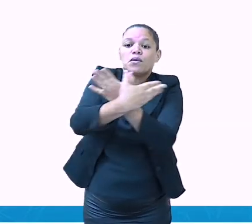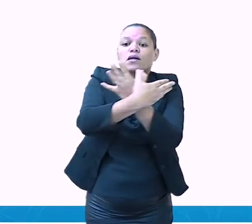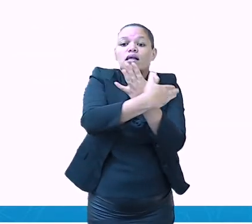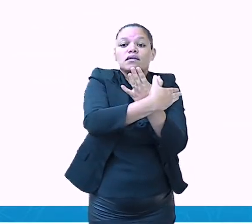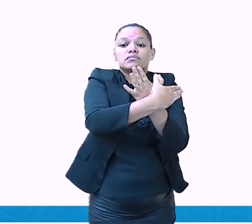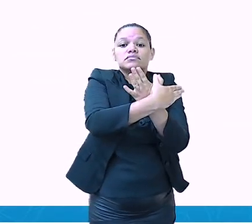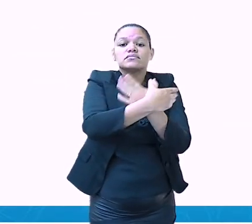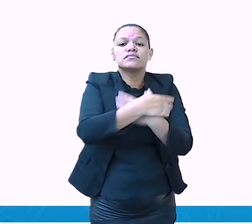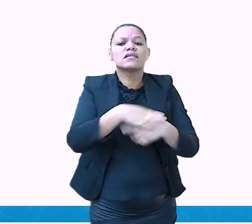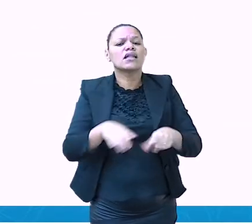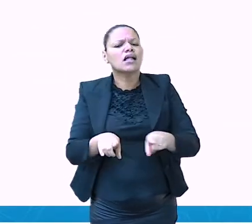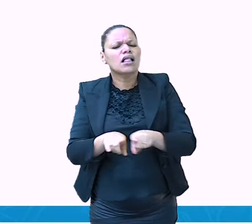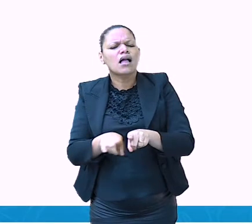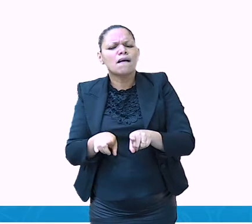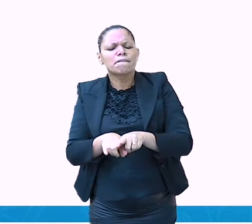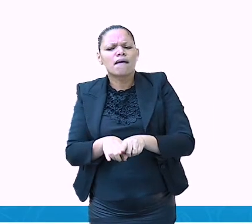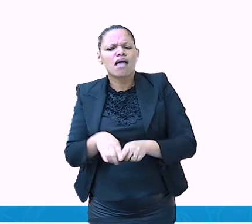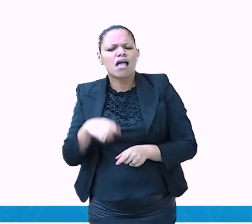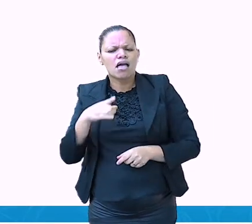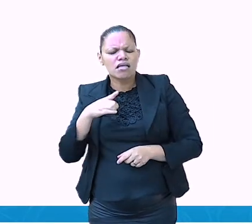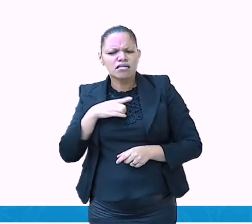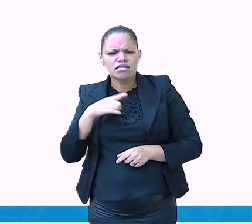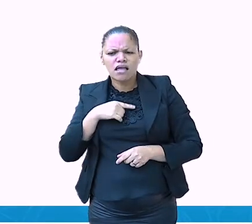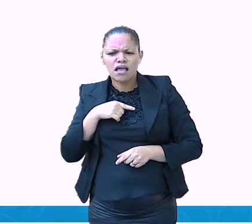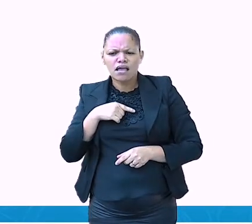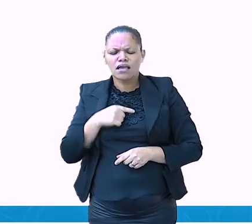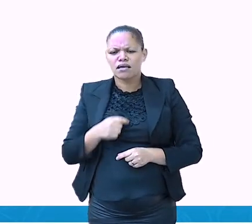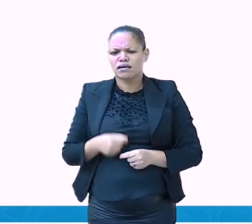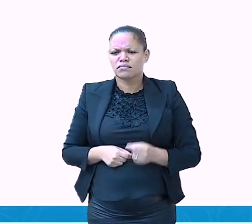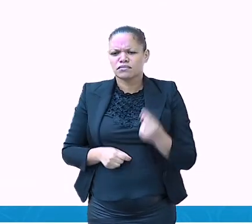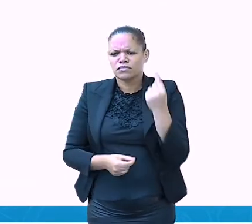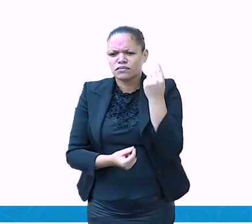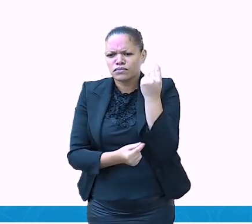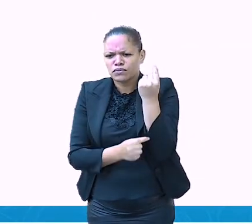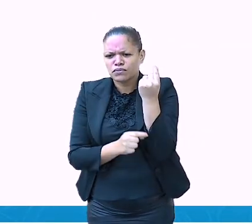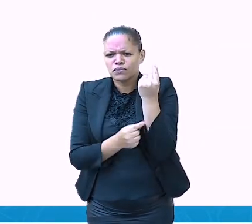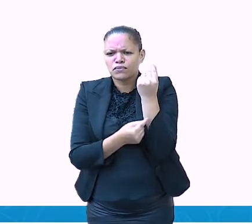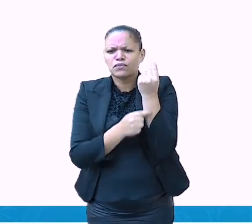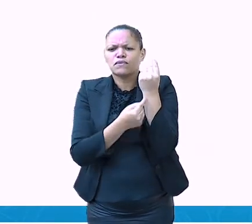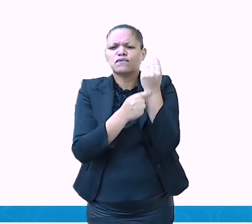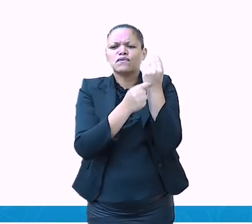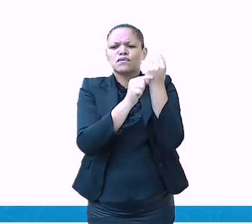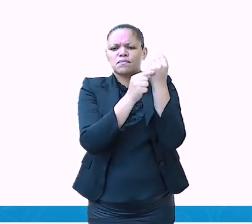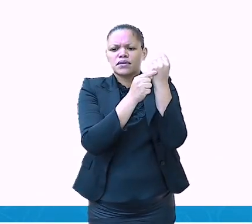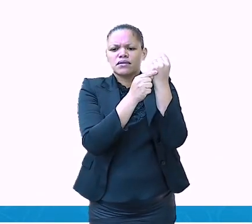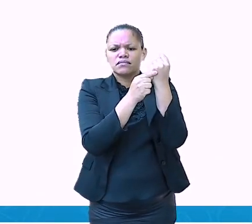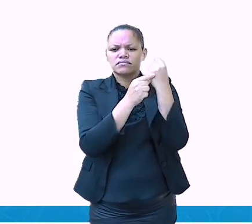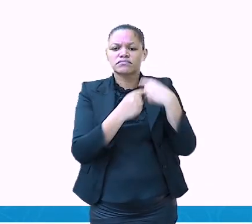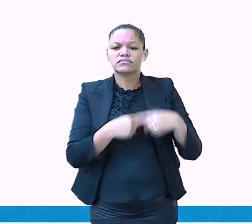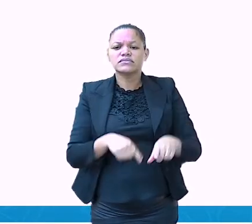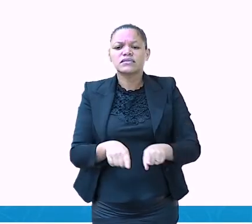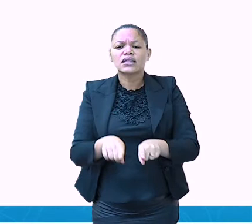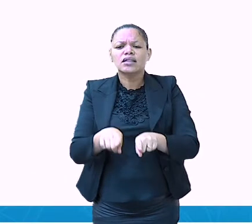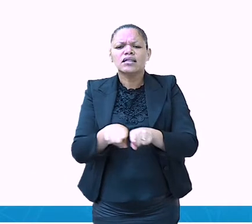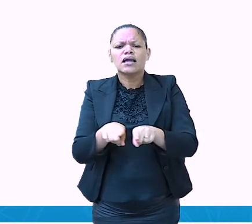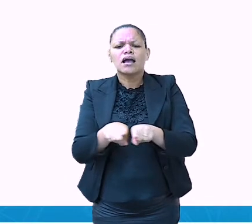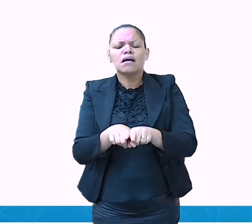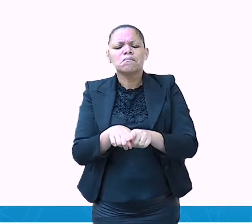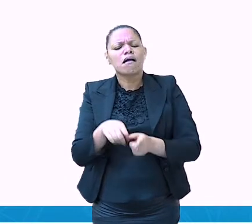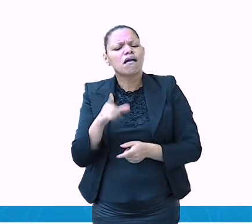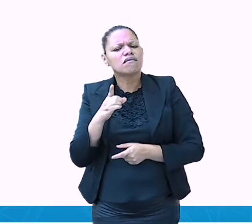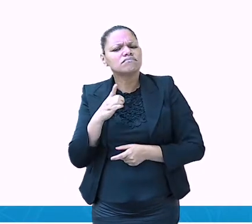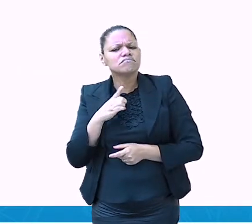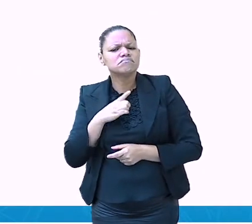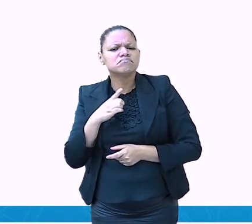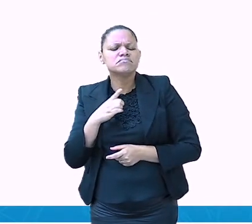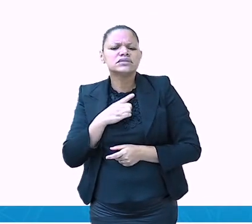terrestres, como a formiga, e também outro grupo de artrópodes que